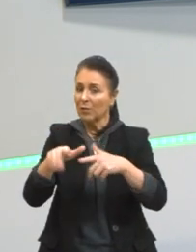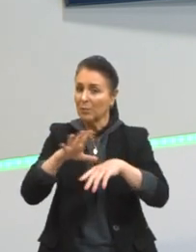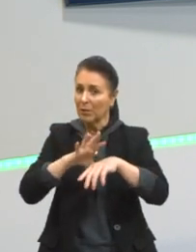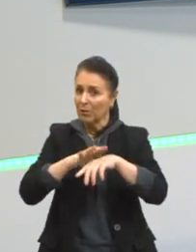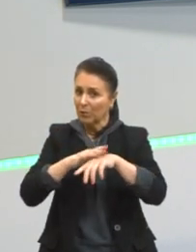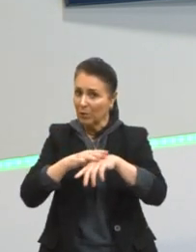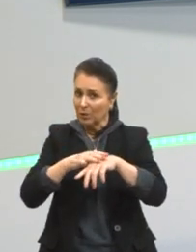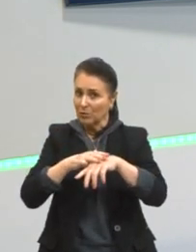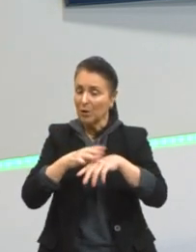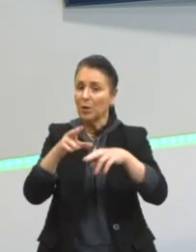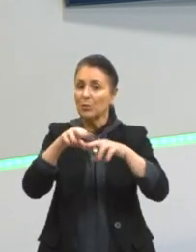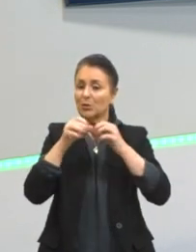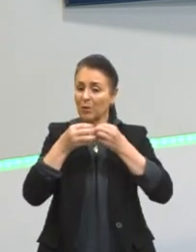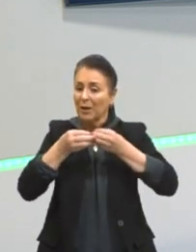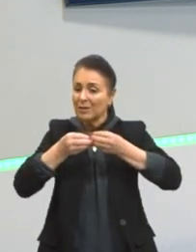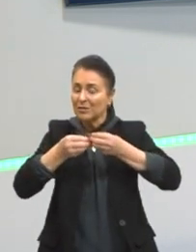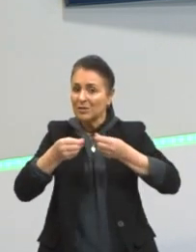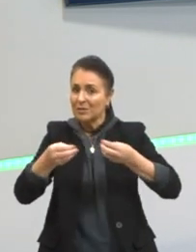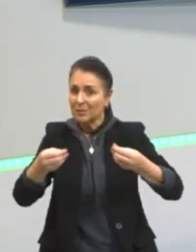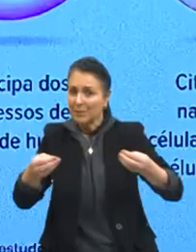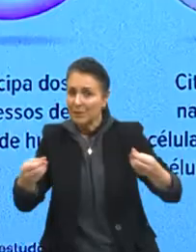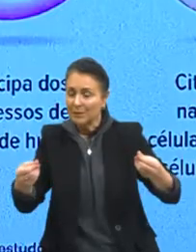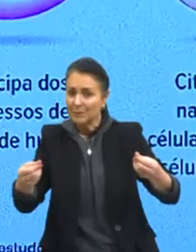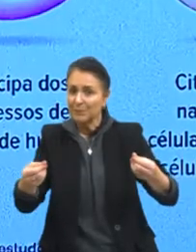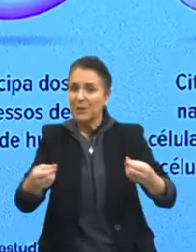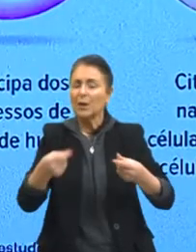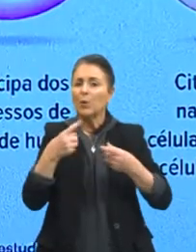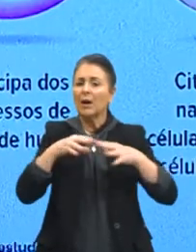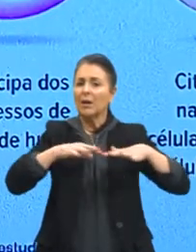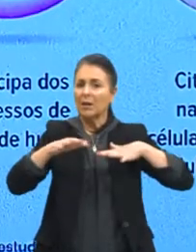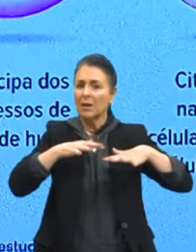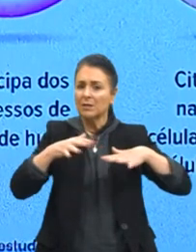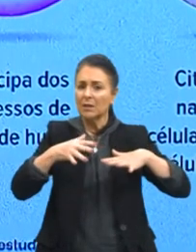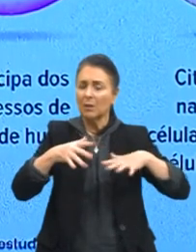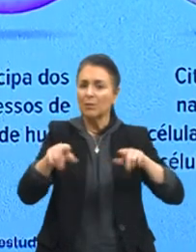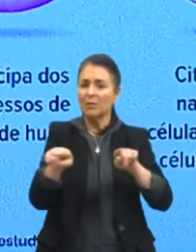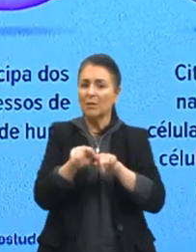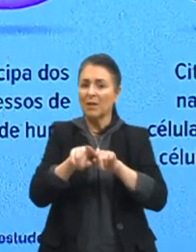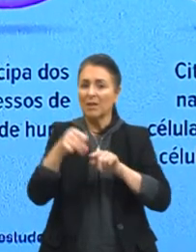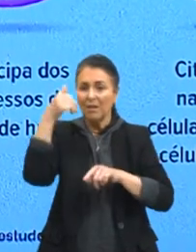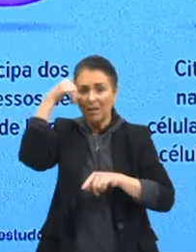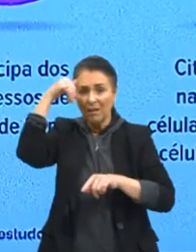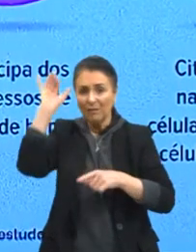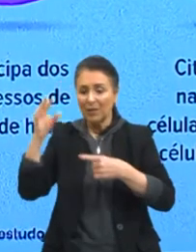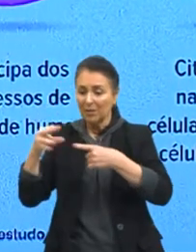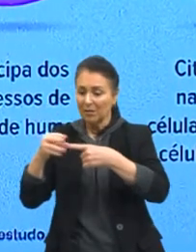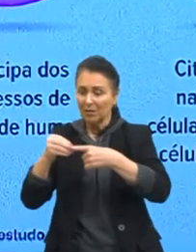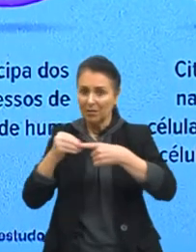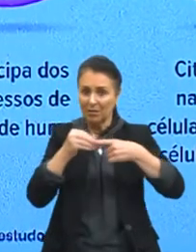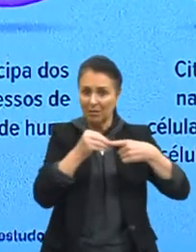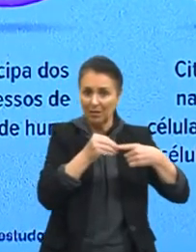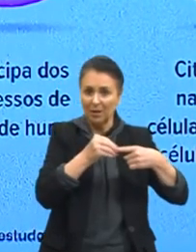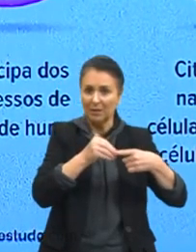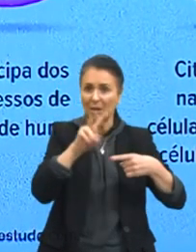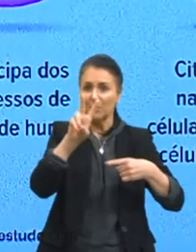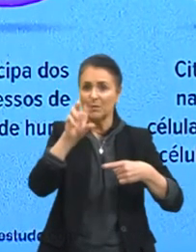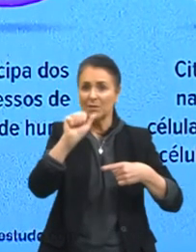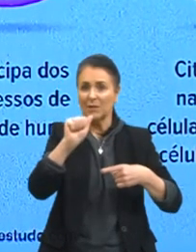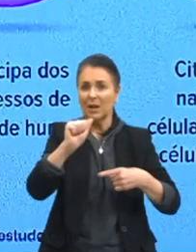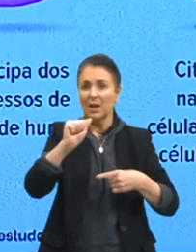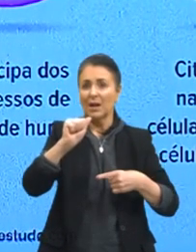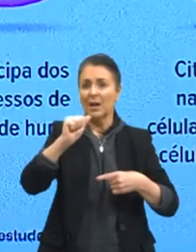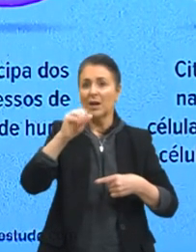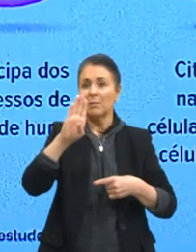destroem o museu cinófilos eles vão agir contra parasitas os basófilos estão